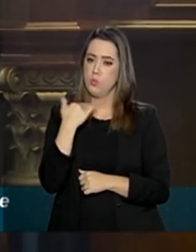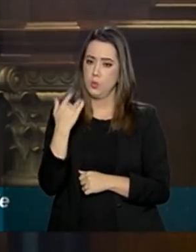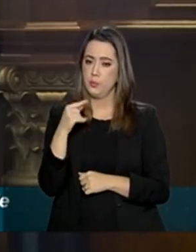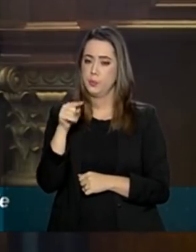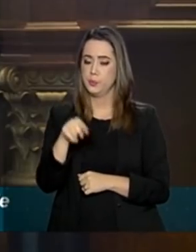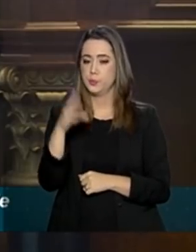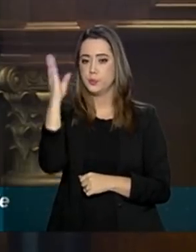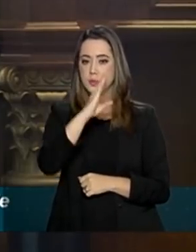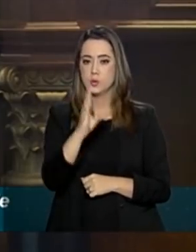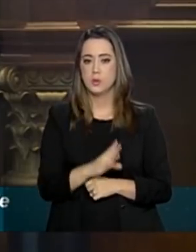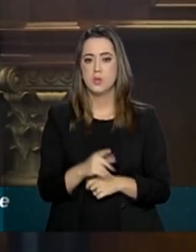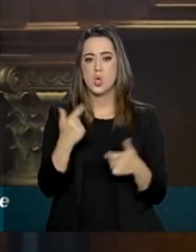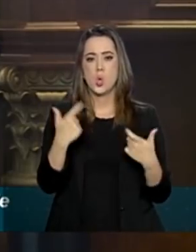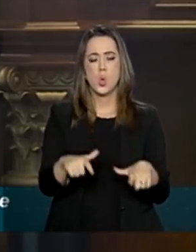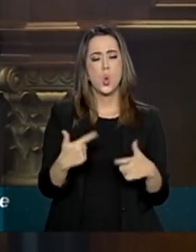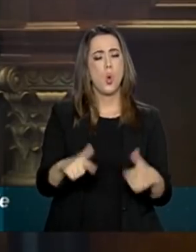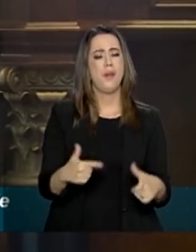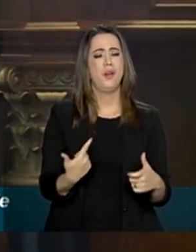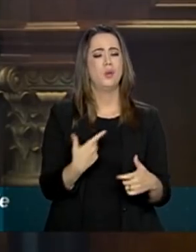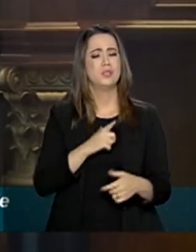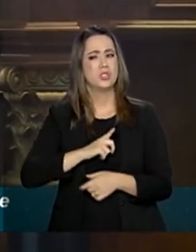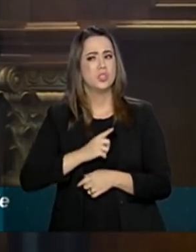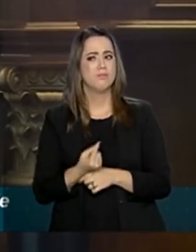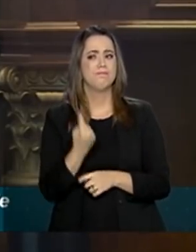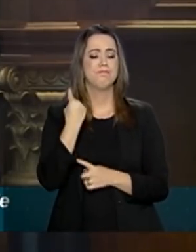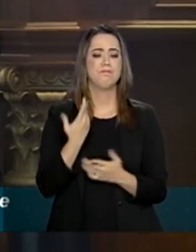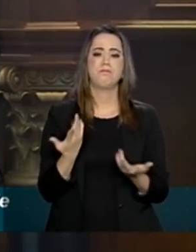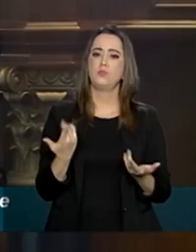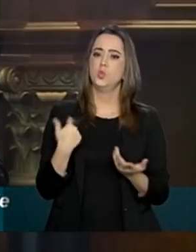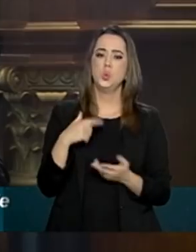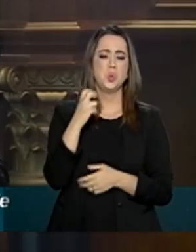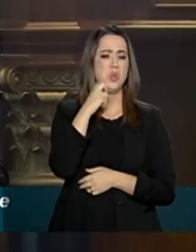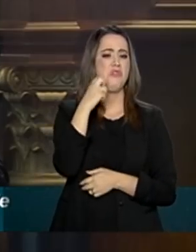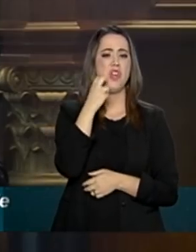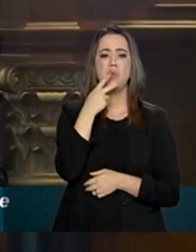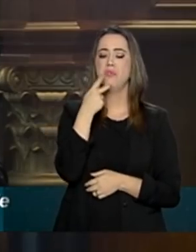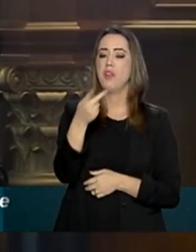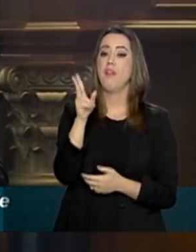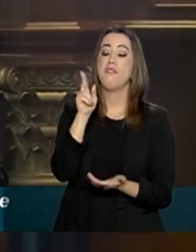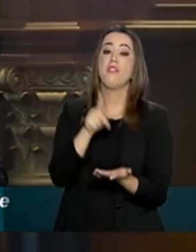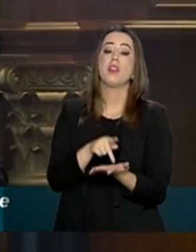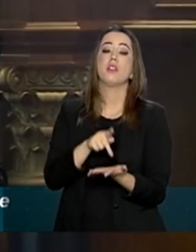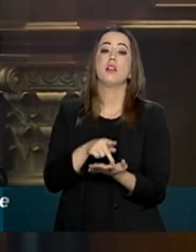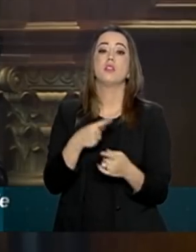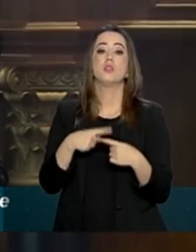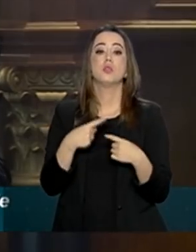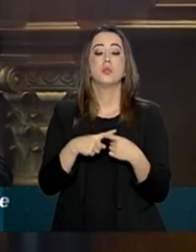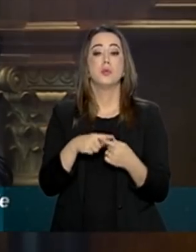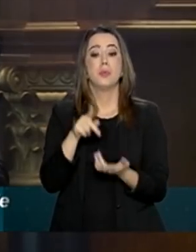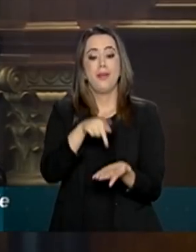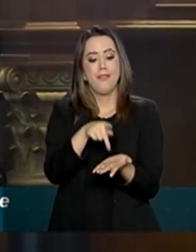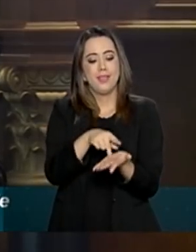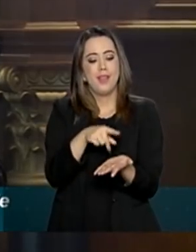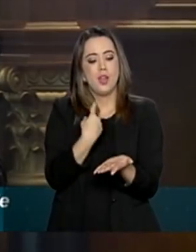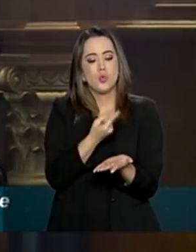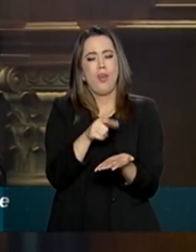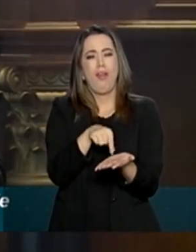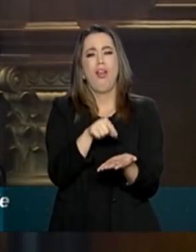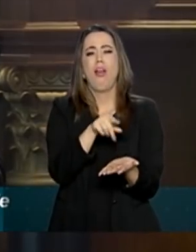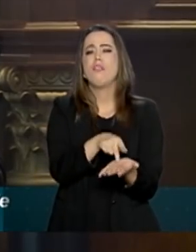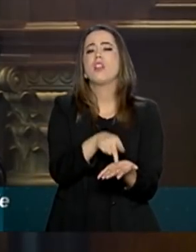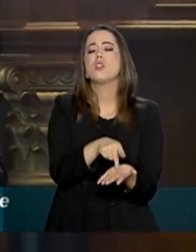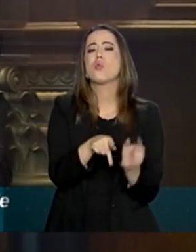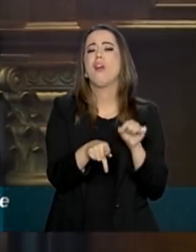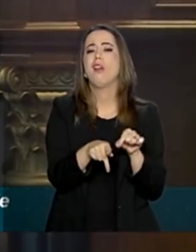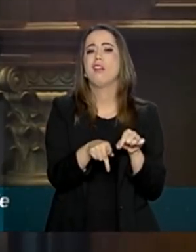reinava. Não é vergonha contar a verdade, porque a verdade nos liberta.